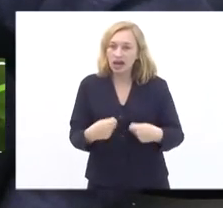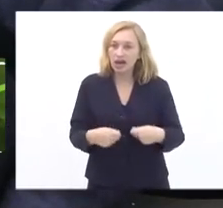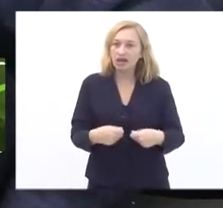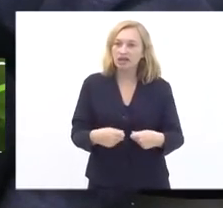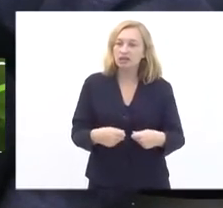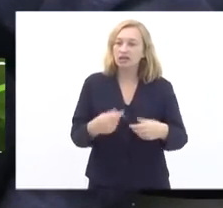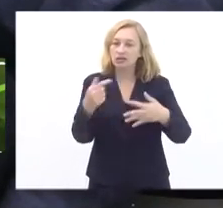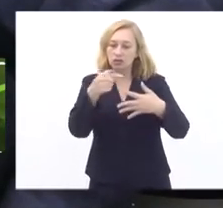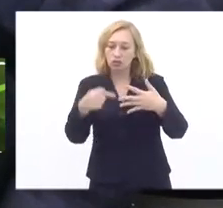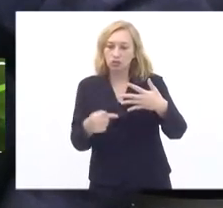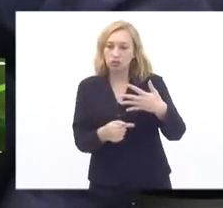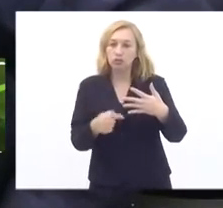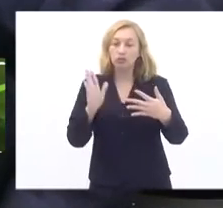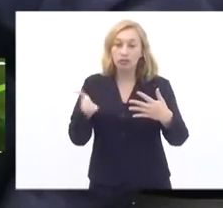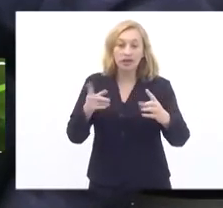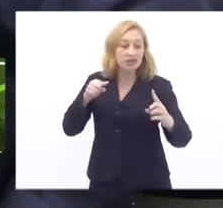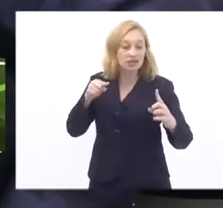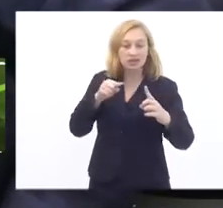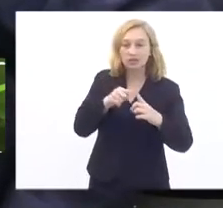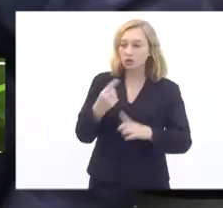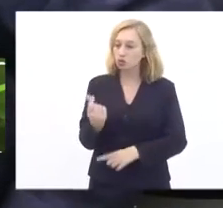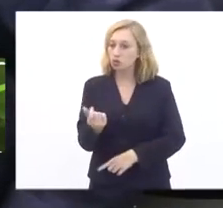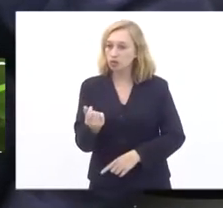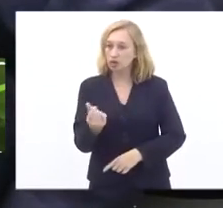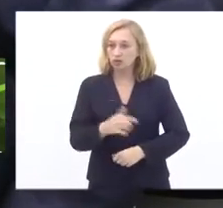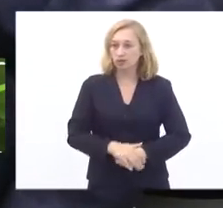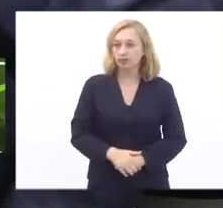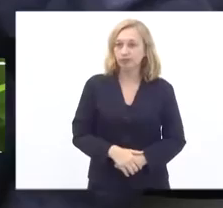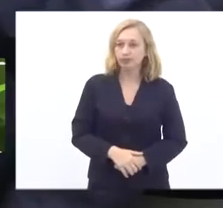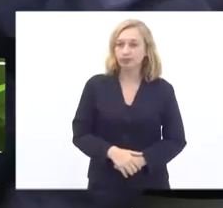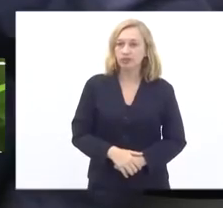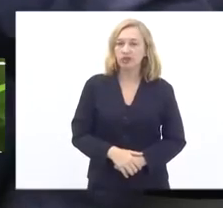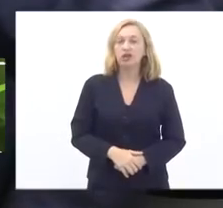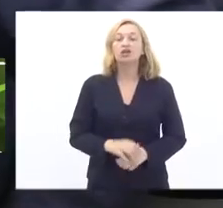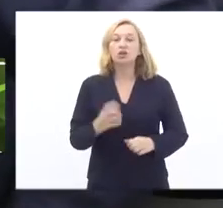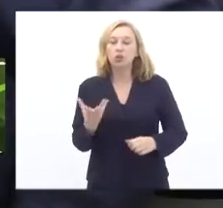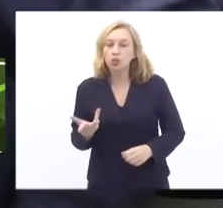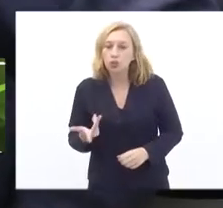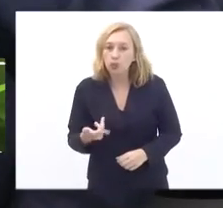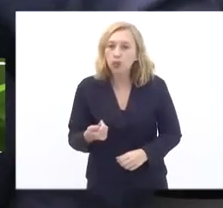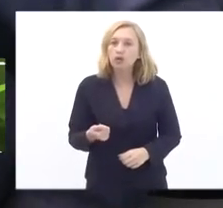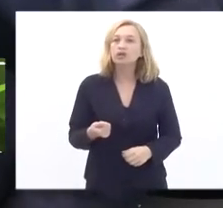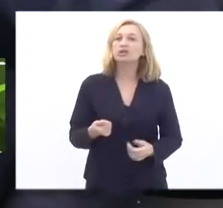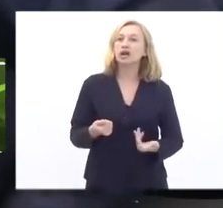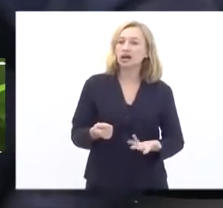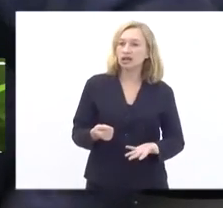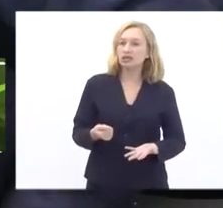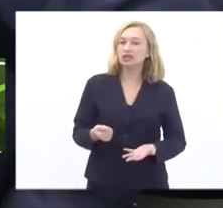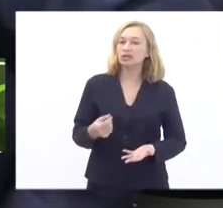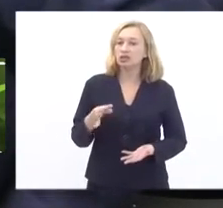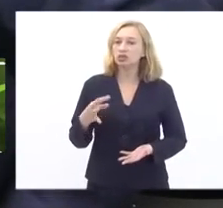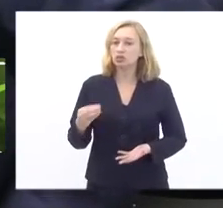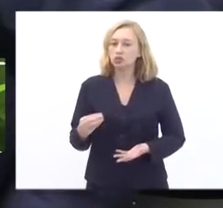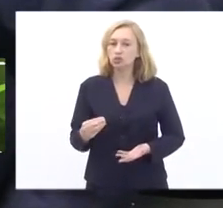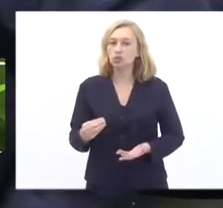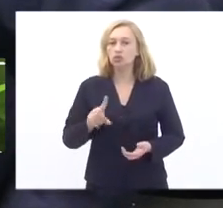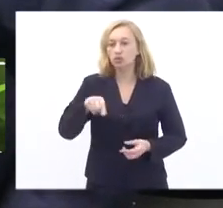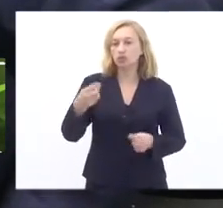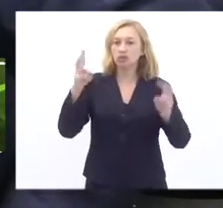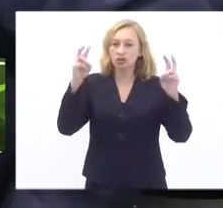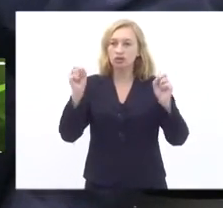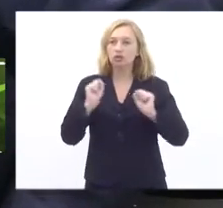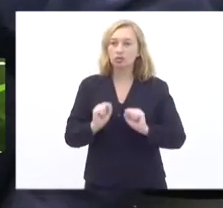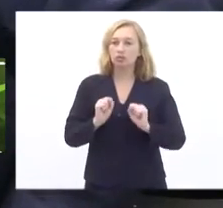vários aspectos, mas objetivamente pelo preço. Tem por questão de qualidade, enfim, tem outras questões que